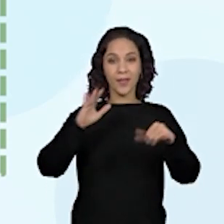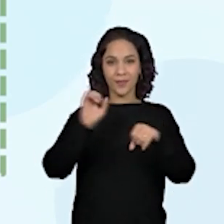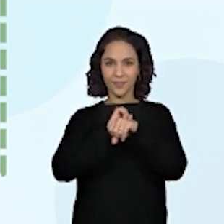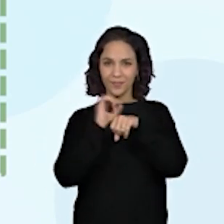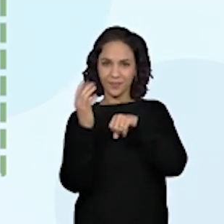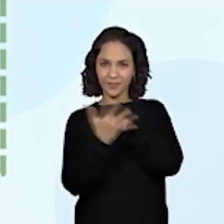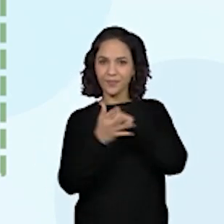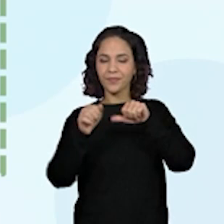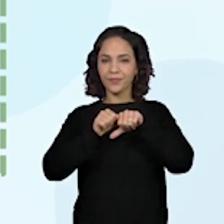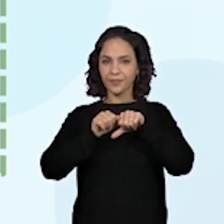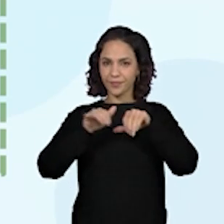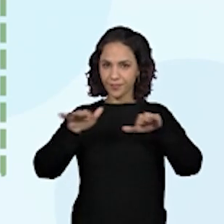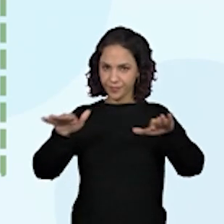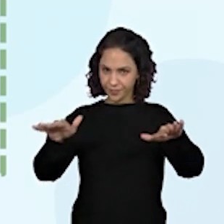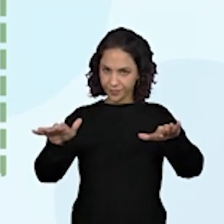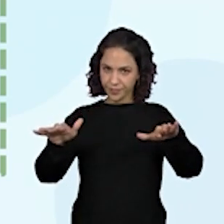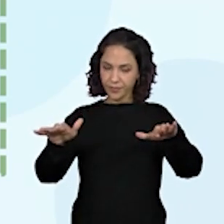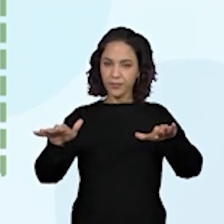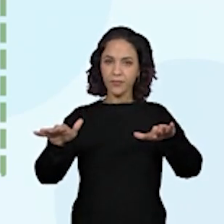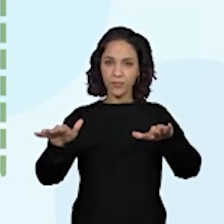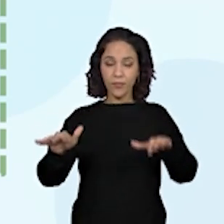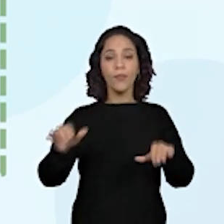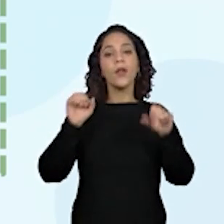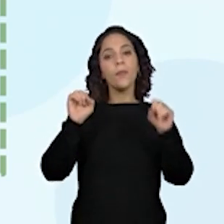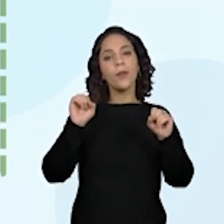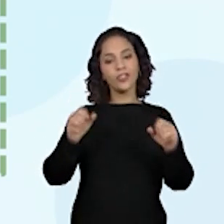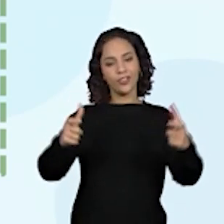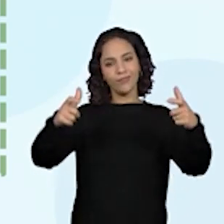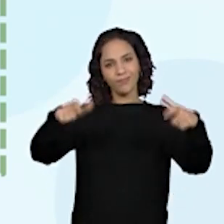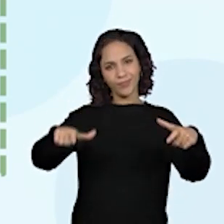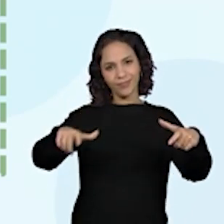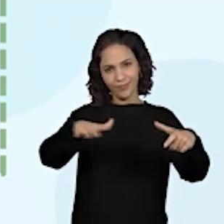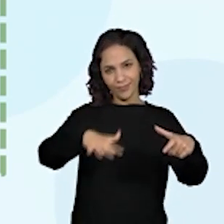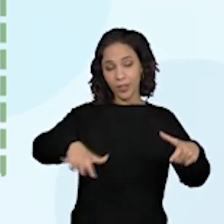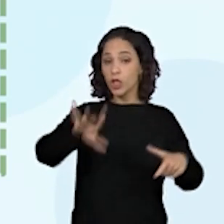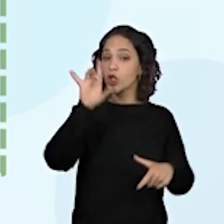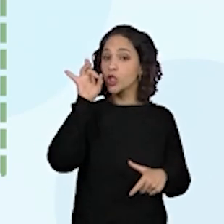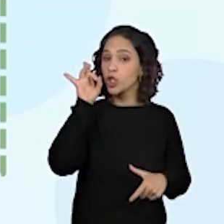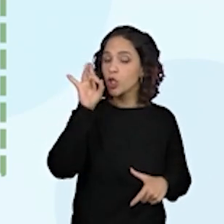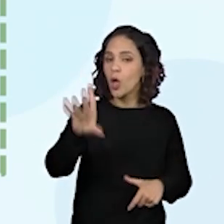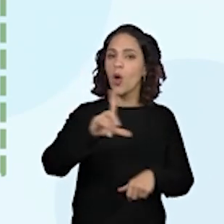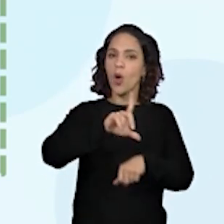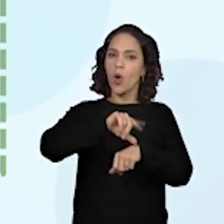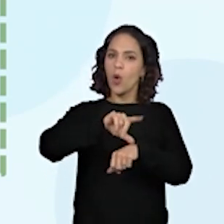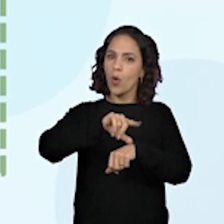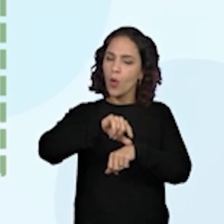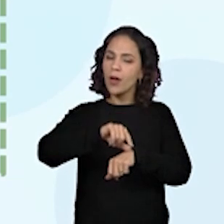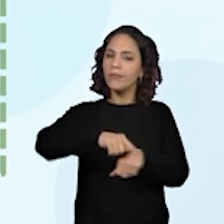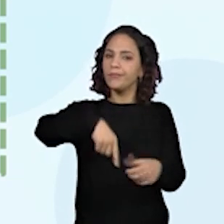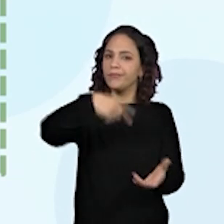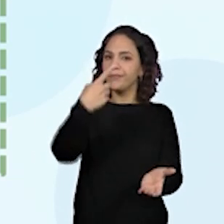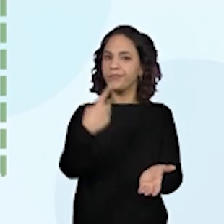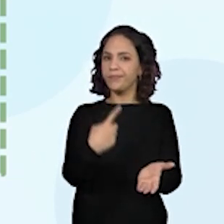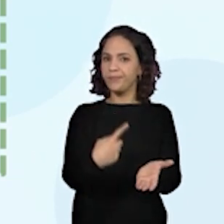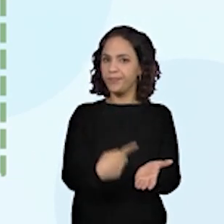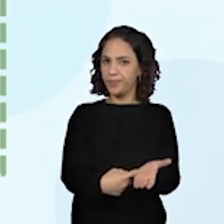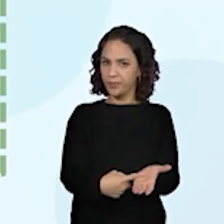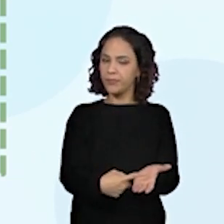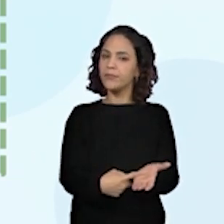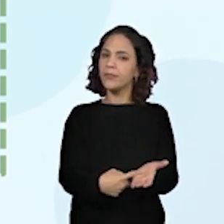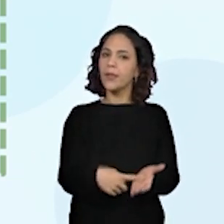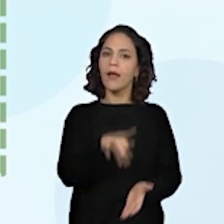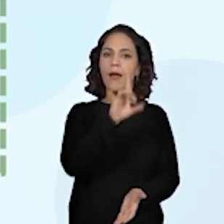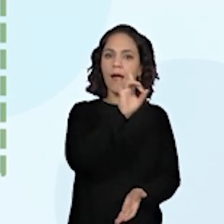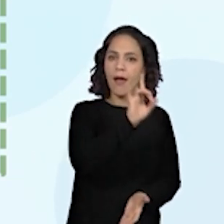será permitido usar os pátios apenas nos horários e dias pré-determinados para